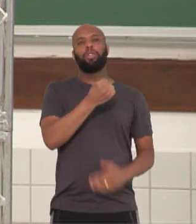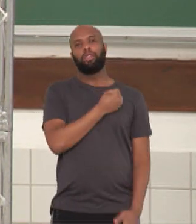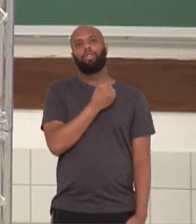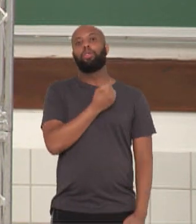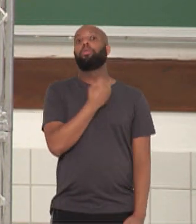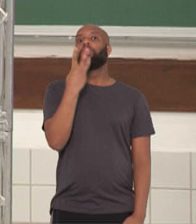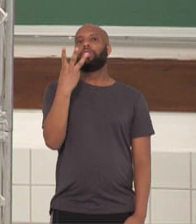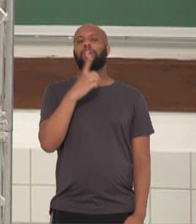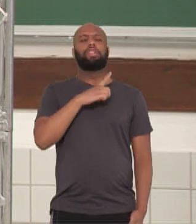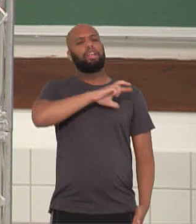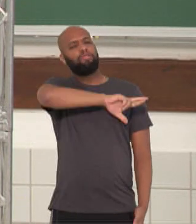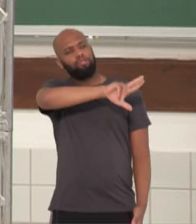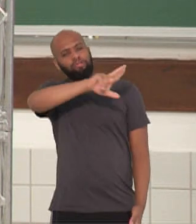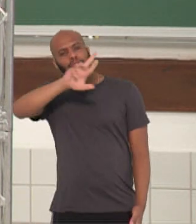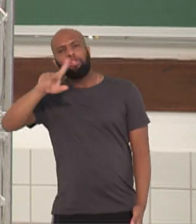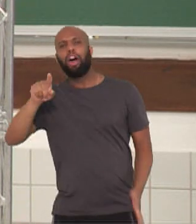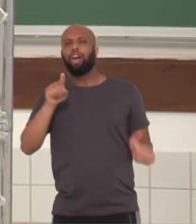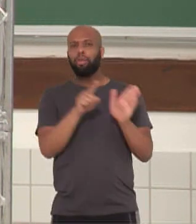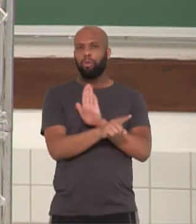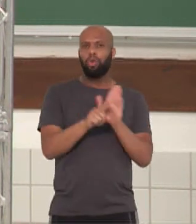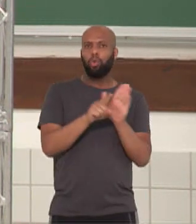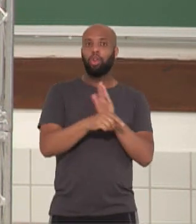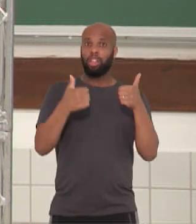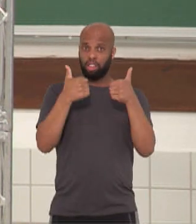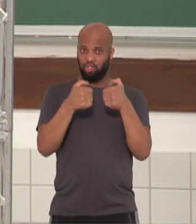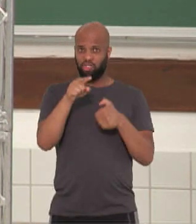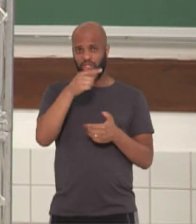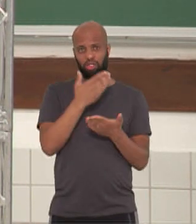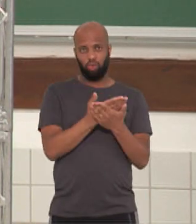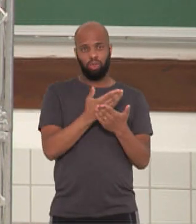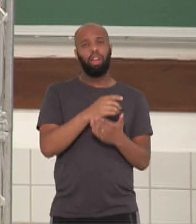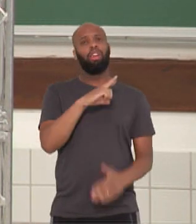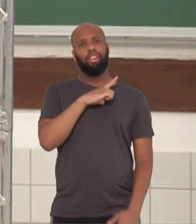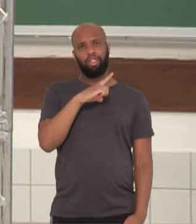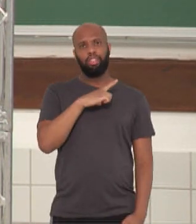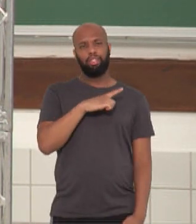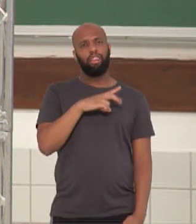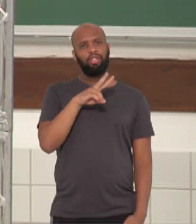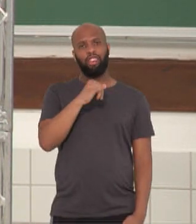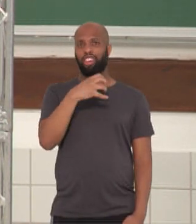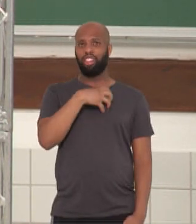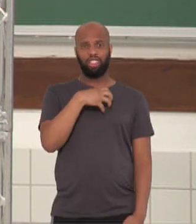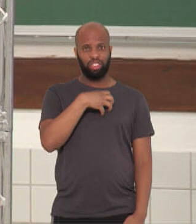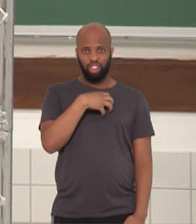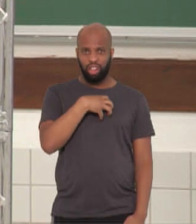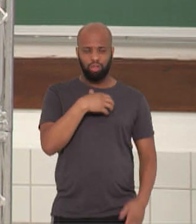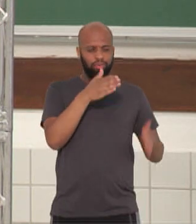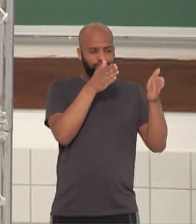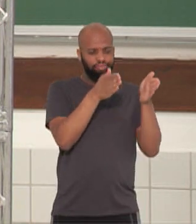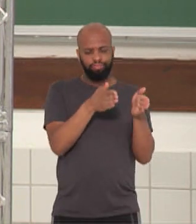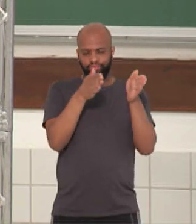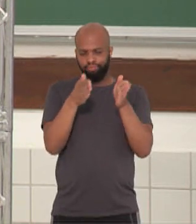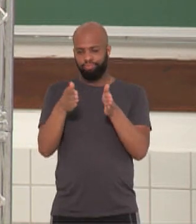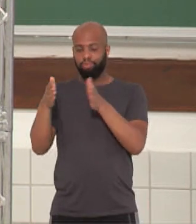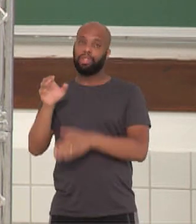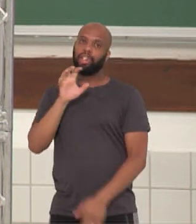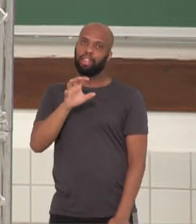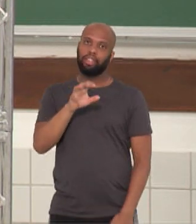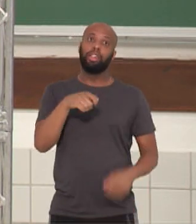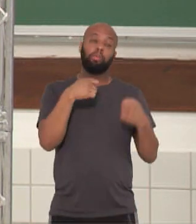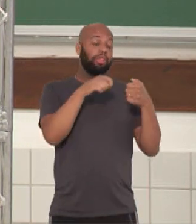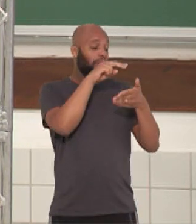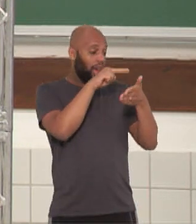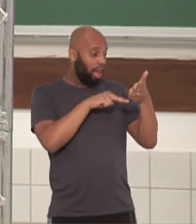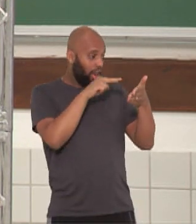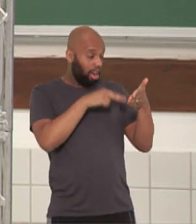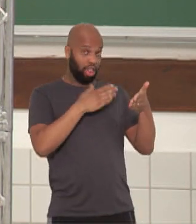vários exercícios de física que você for estudar, vai cair nessa mesma metodologia de resolução. Faz uma leitura